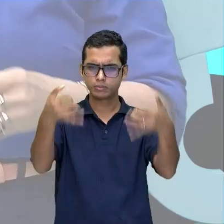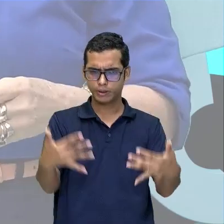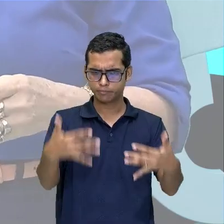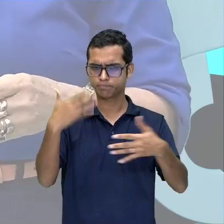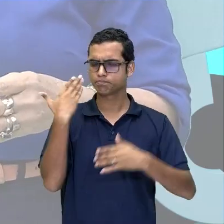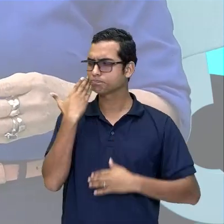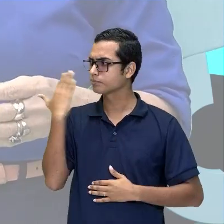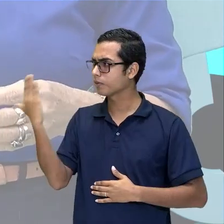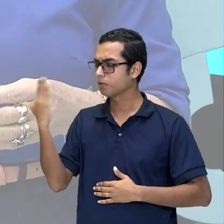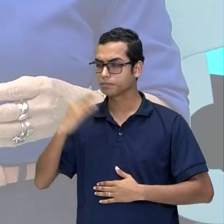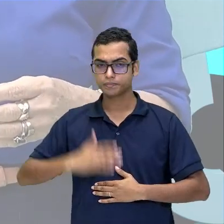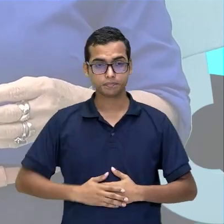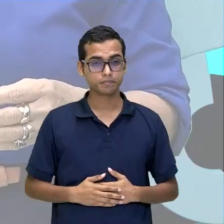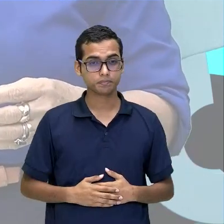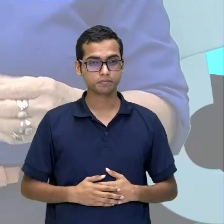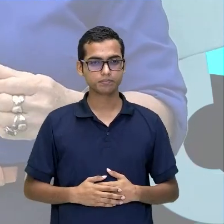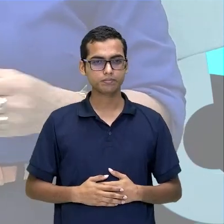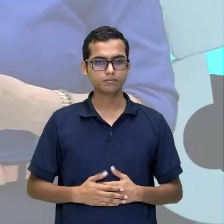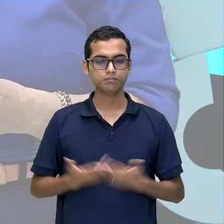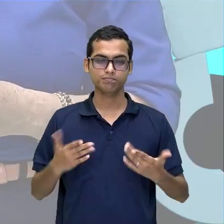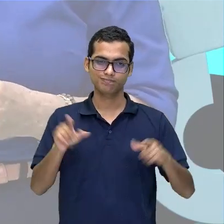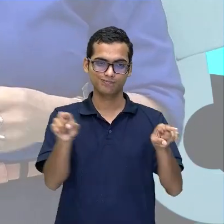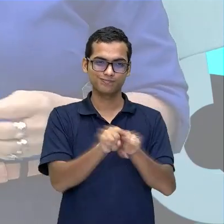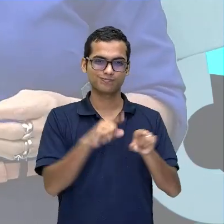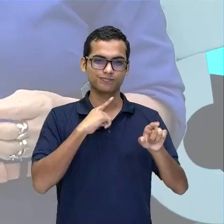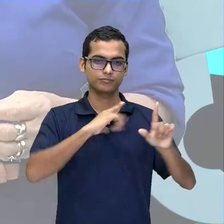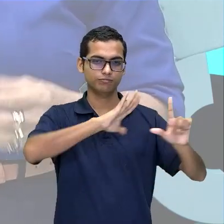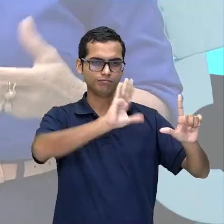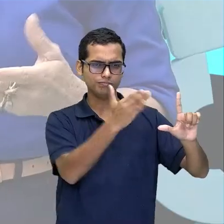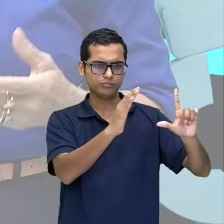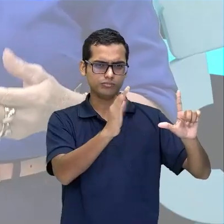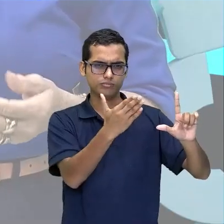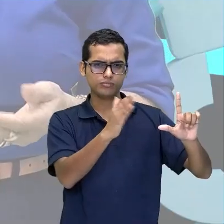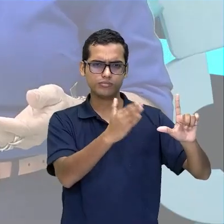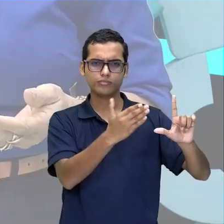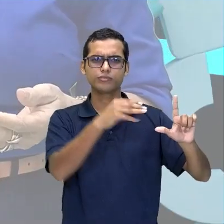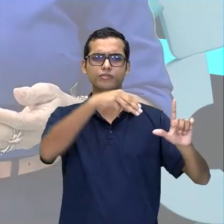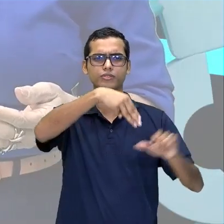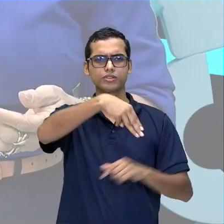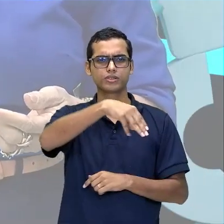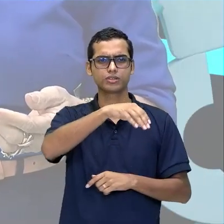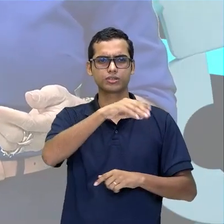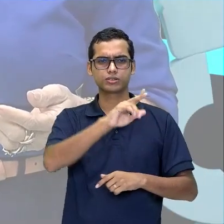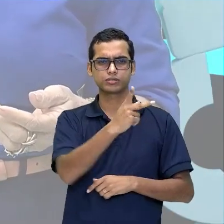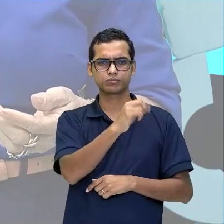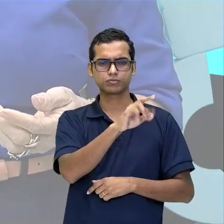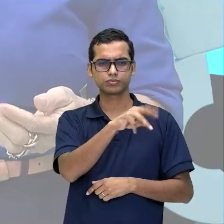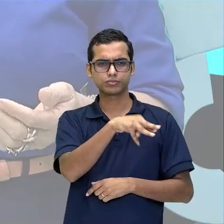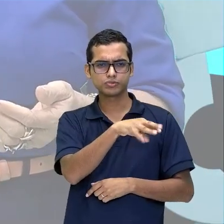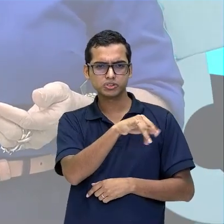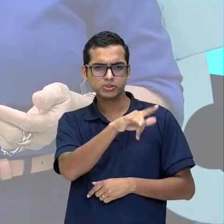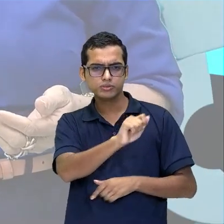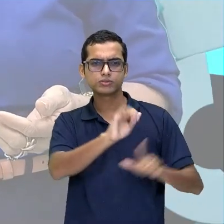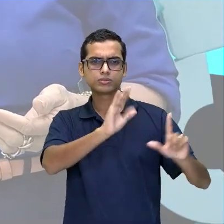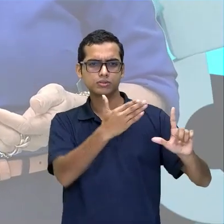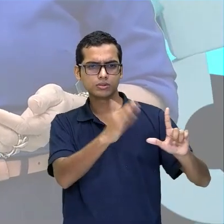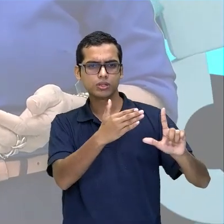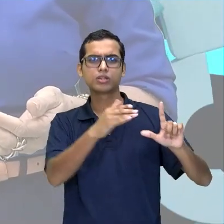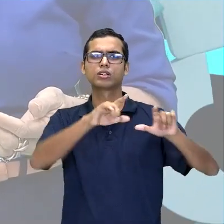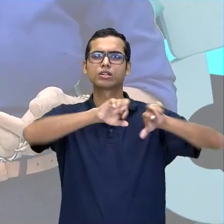multimídia consiste nas múltiplas mídias combinadas e a hipermídia, múltiplas mídias